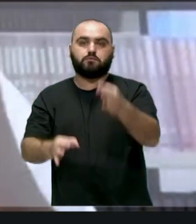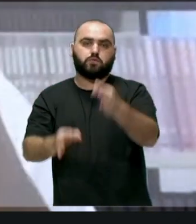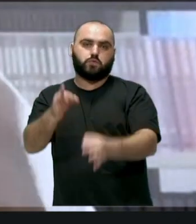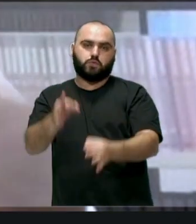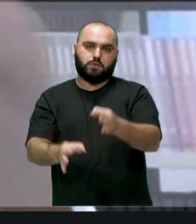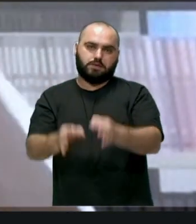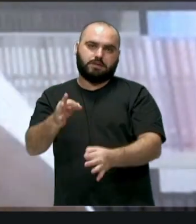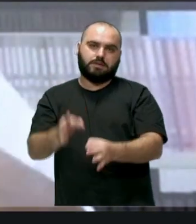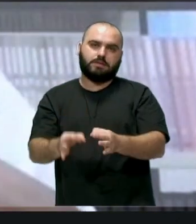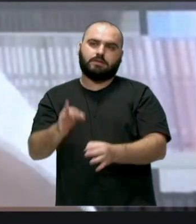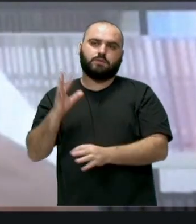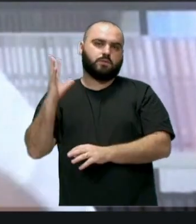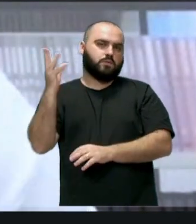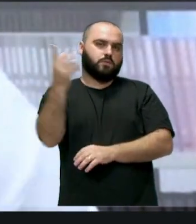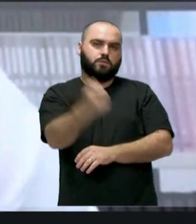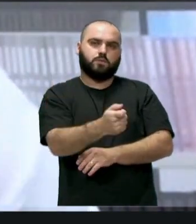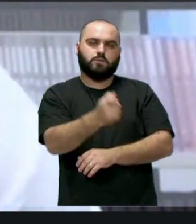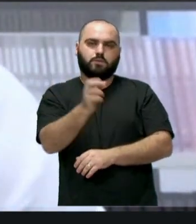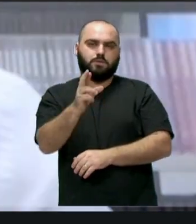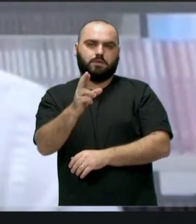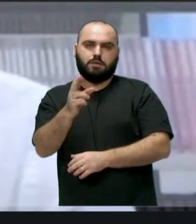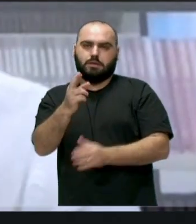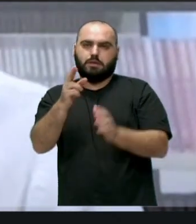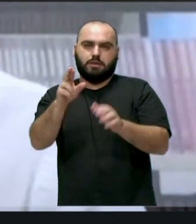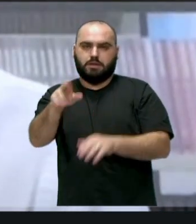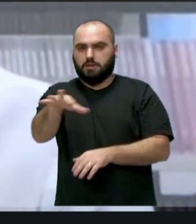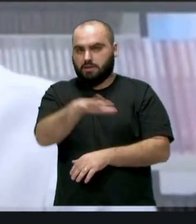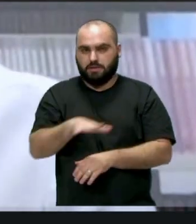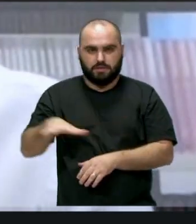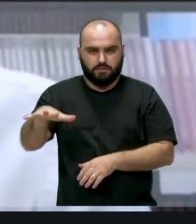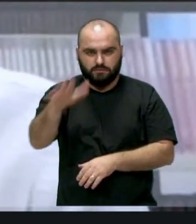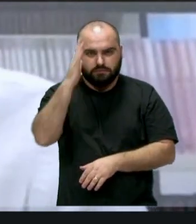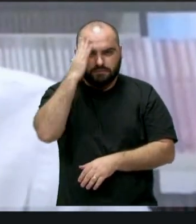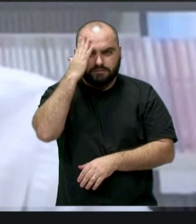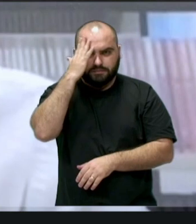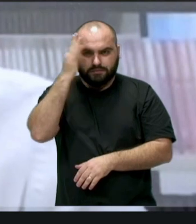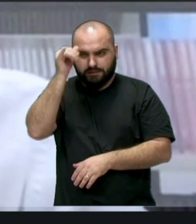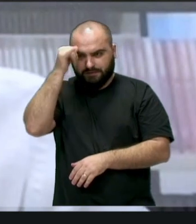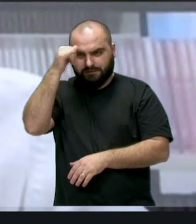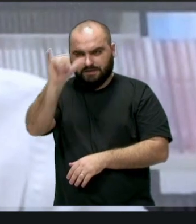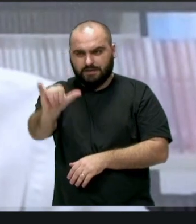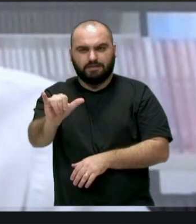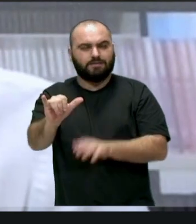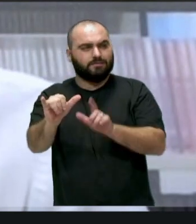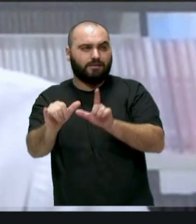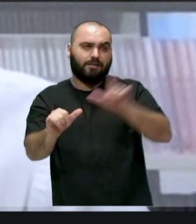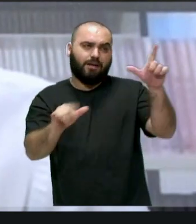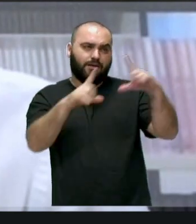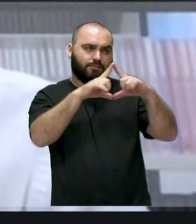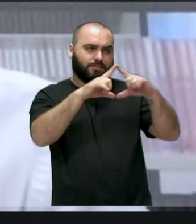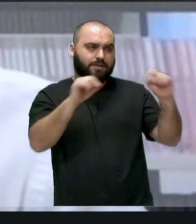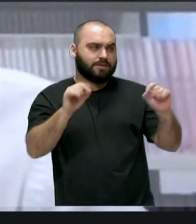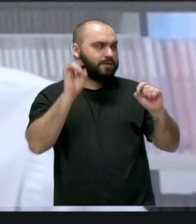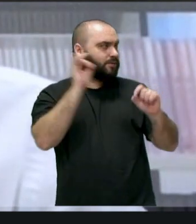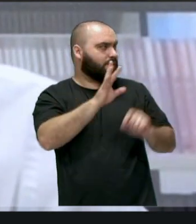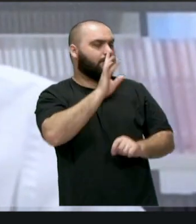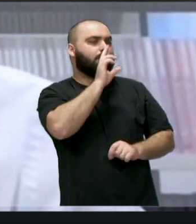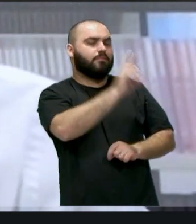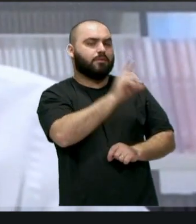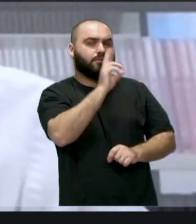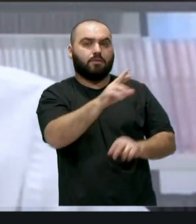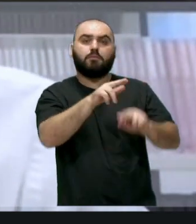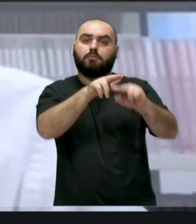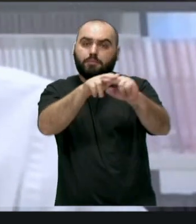eleitorais, para os tribunais regionais eleitorais, tirando essa centralização do TSE, né? E com isso nós contamos,